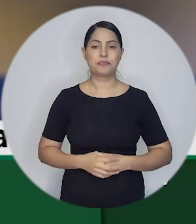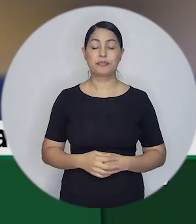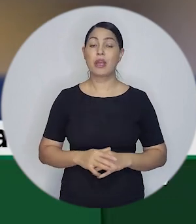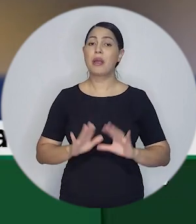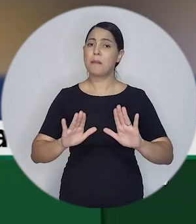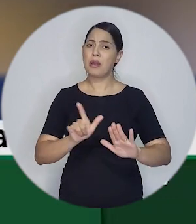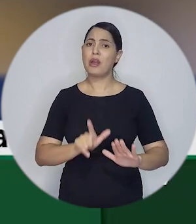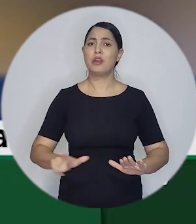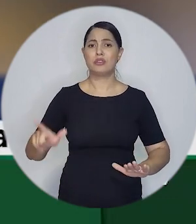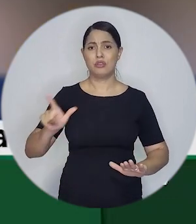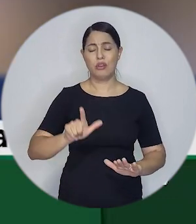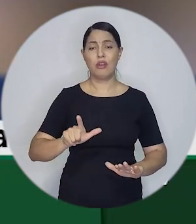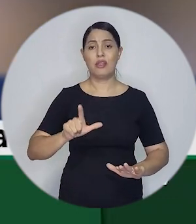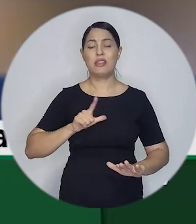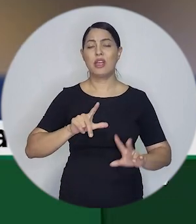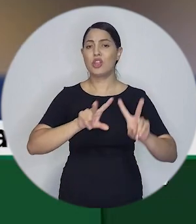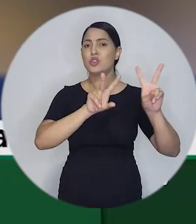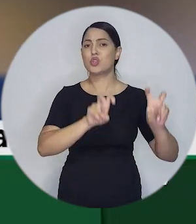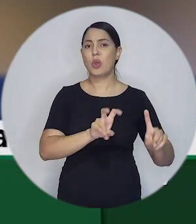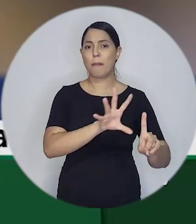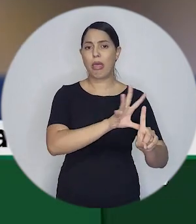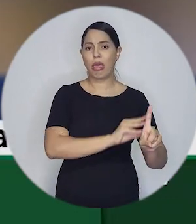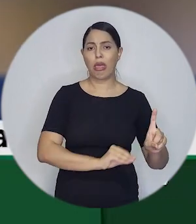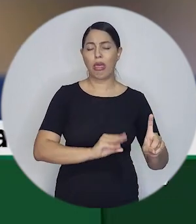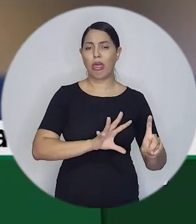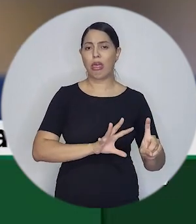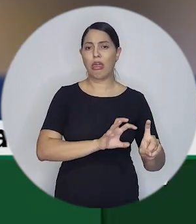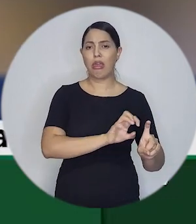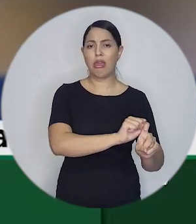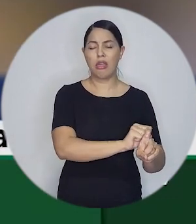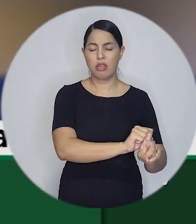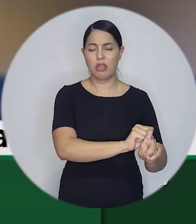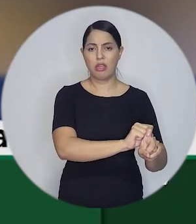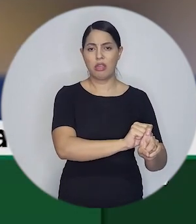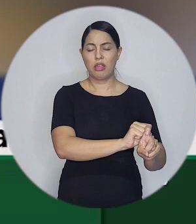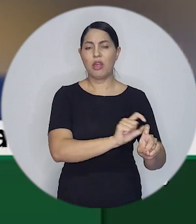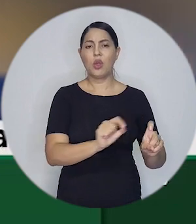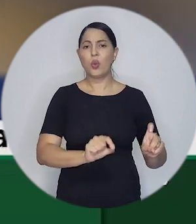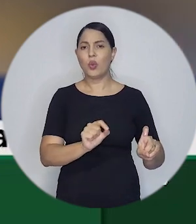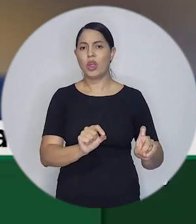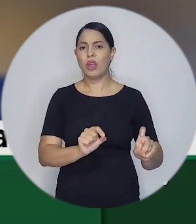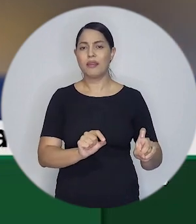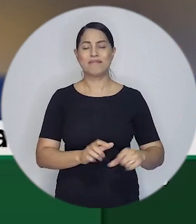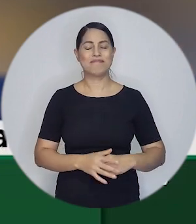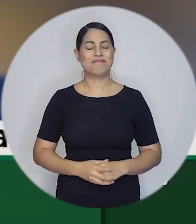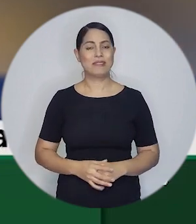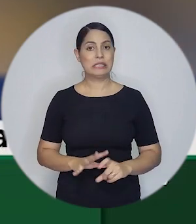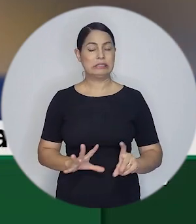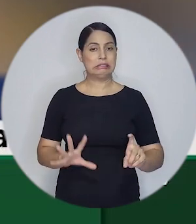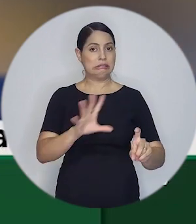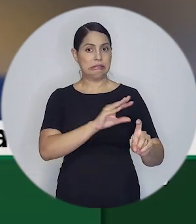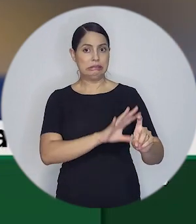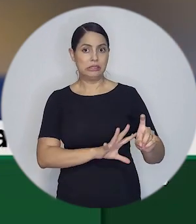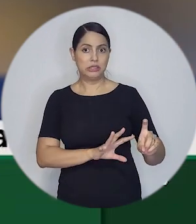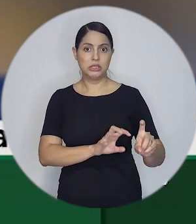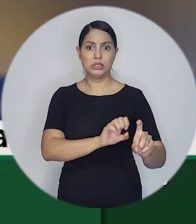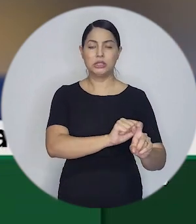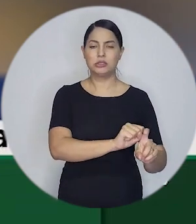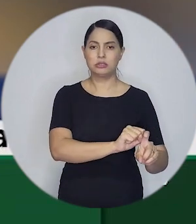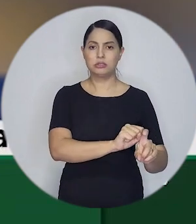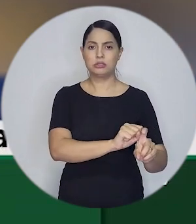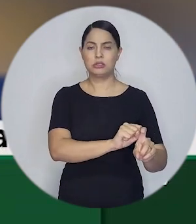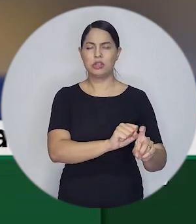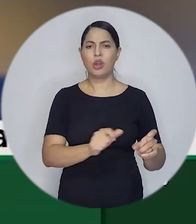da aprovação desse projeto. Por outro lado, é claro, a matéria trata de assédio não só sexual, mas é importante que se diga o assédio quando você